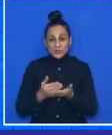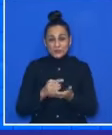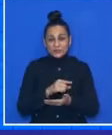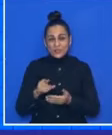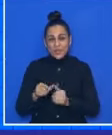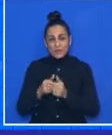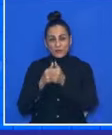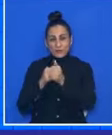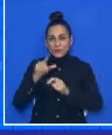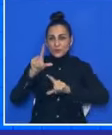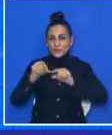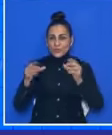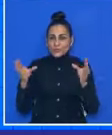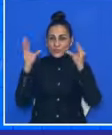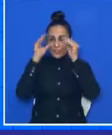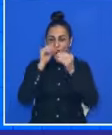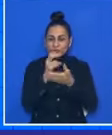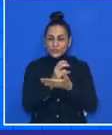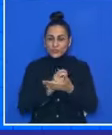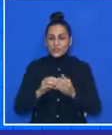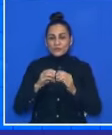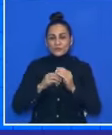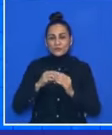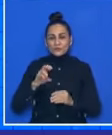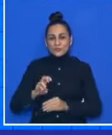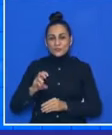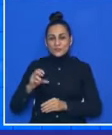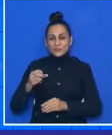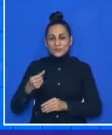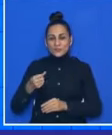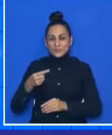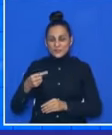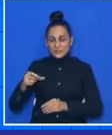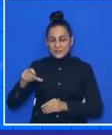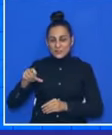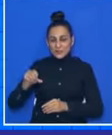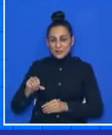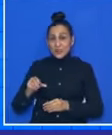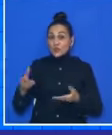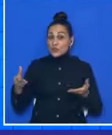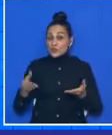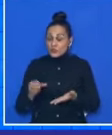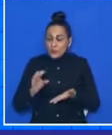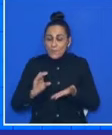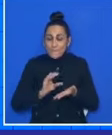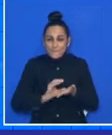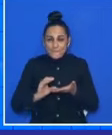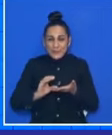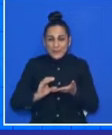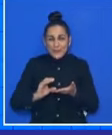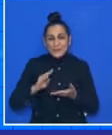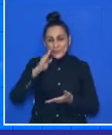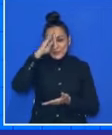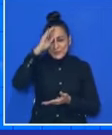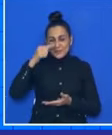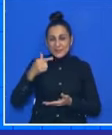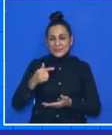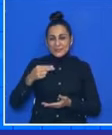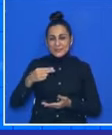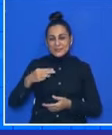agora você acompanha o sorteio desta noite da Quina, concurso 5.619, que hoje tem prêmio principal de